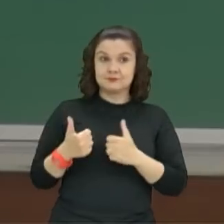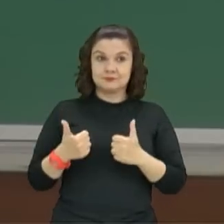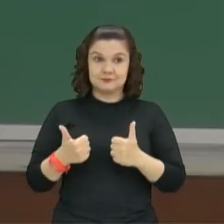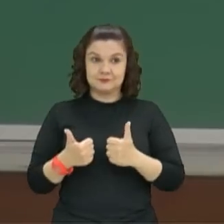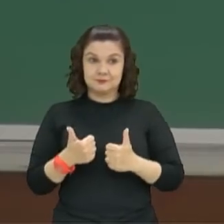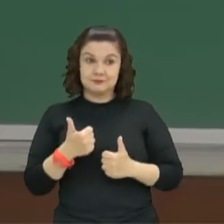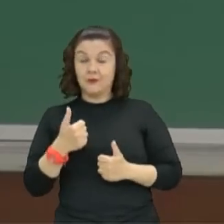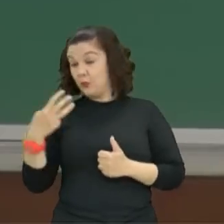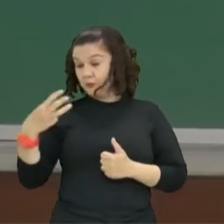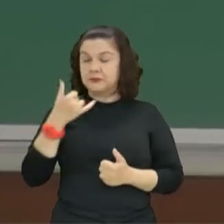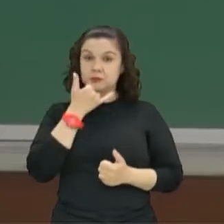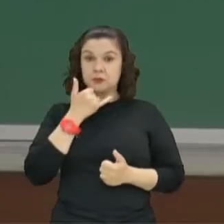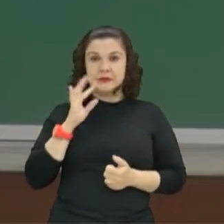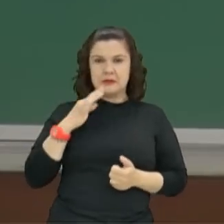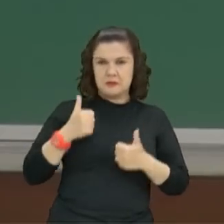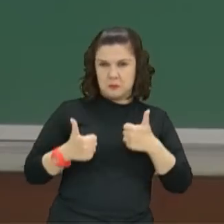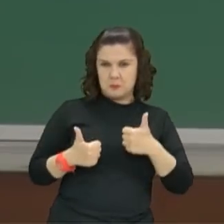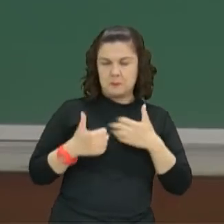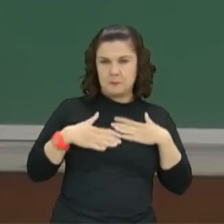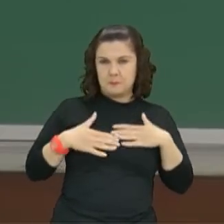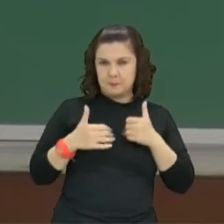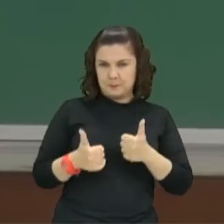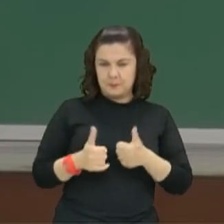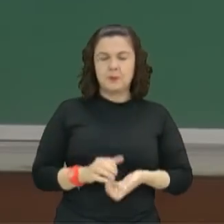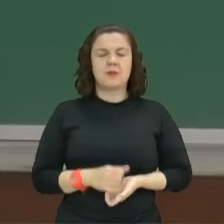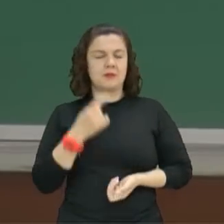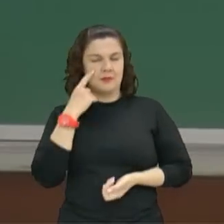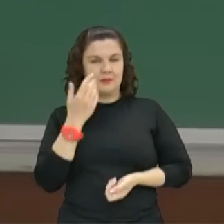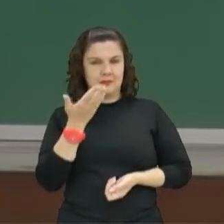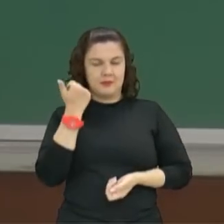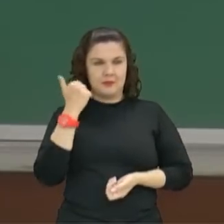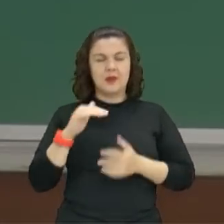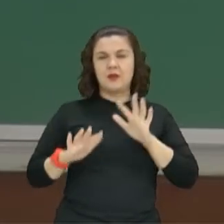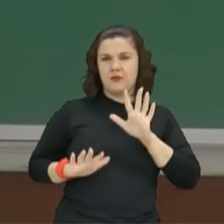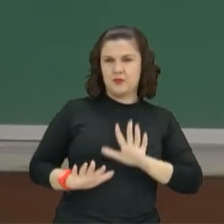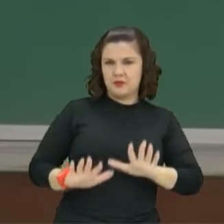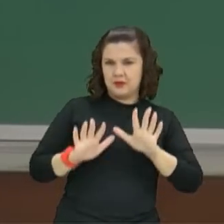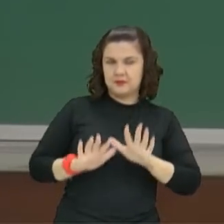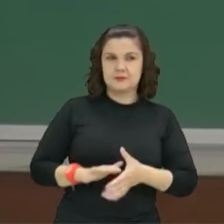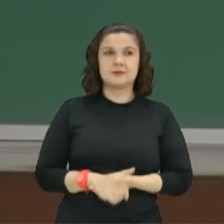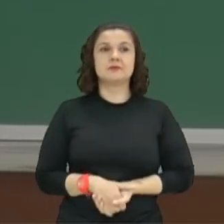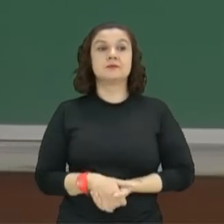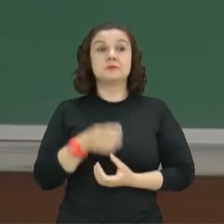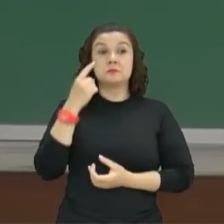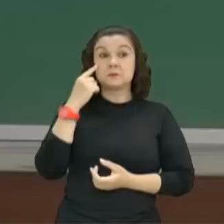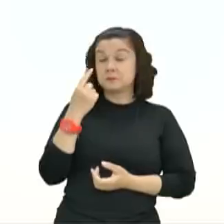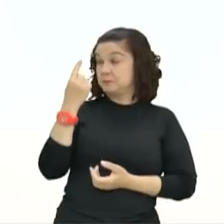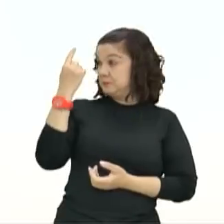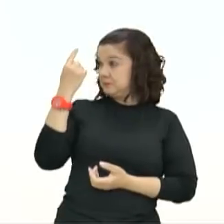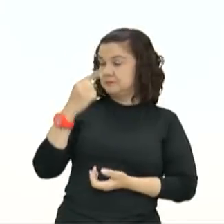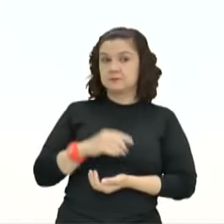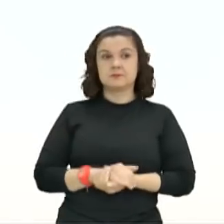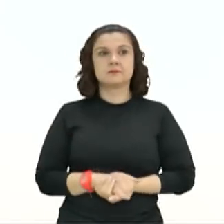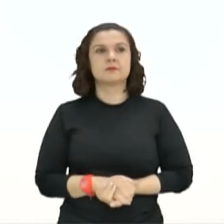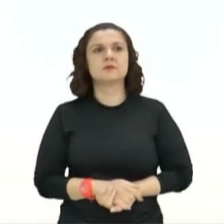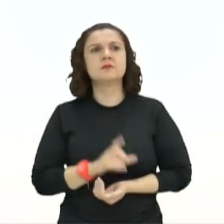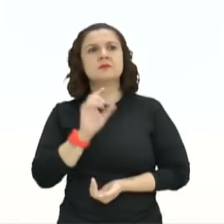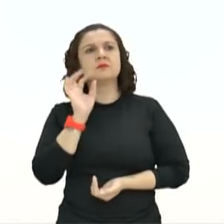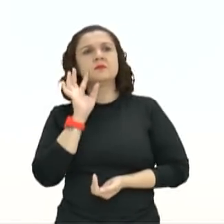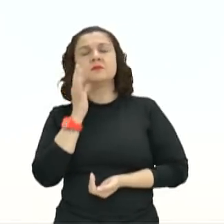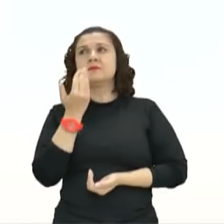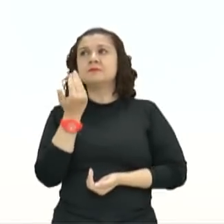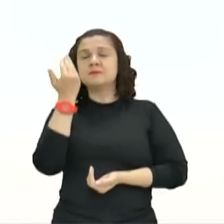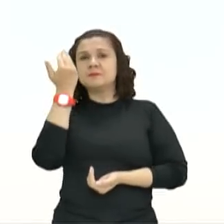Tá acompanhando? Tá legalzinho? Tranquilo até agora, né? Então tá. Vamos devagar, tá bom? Ó, o que aconteceu